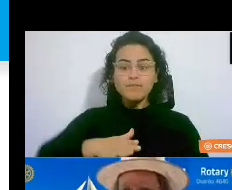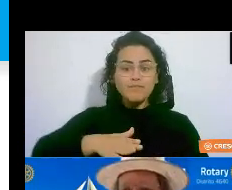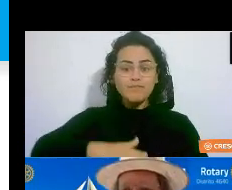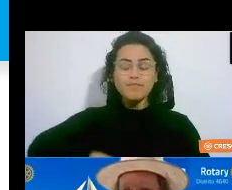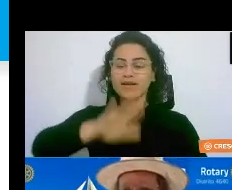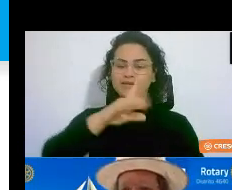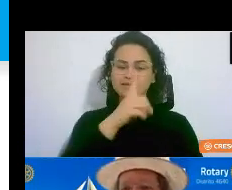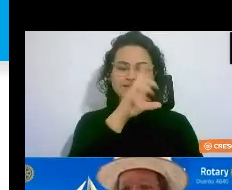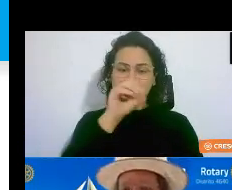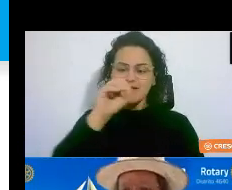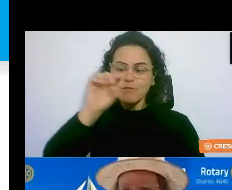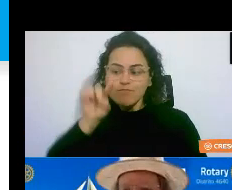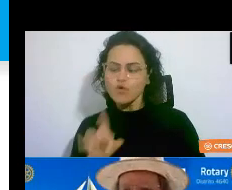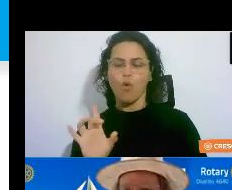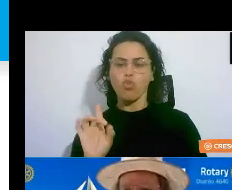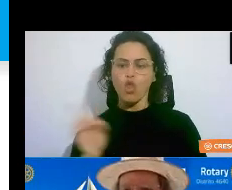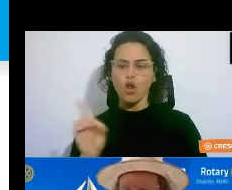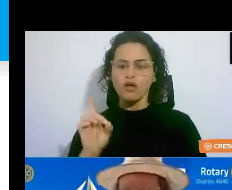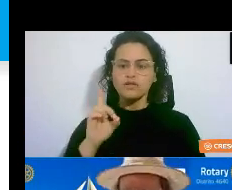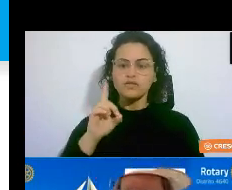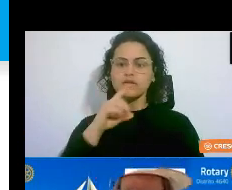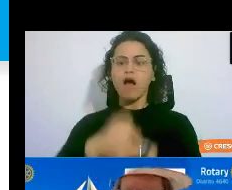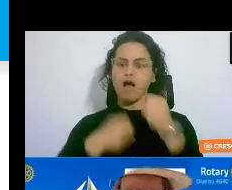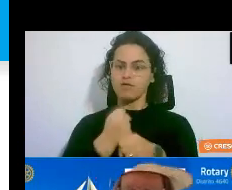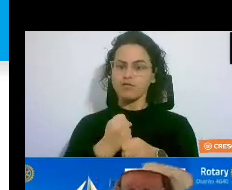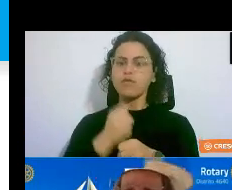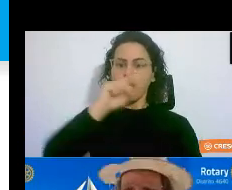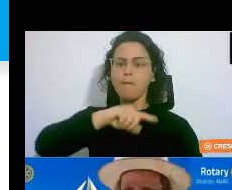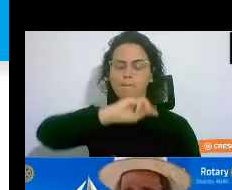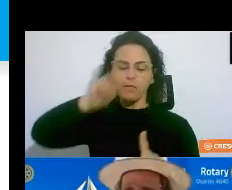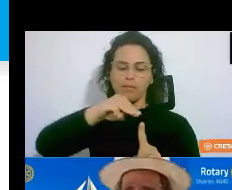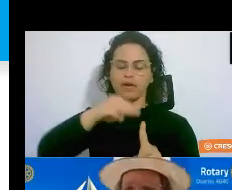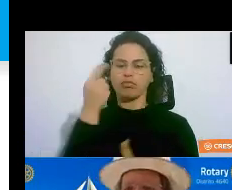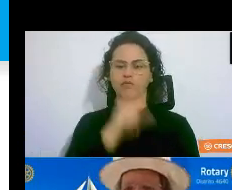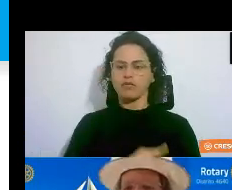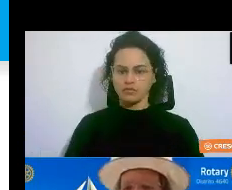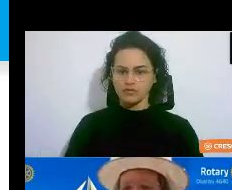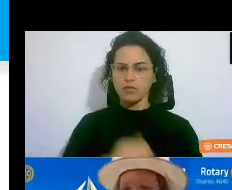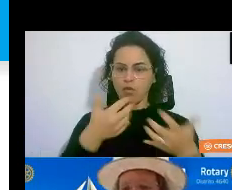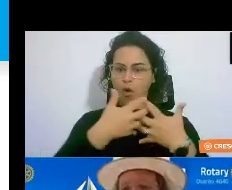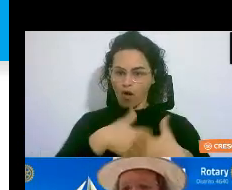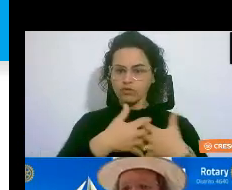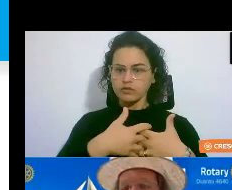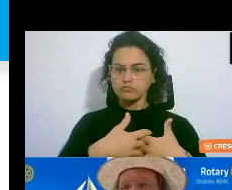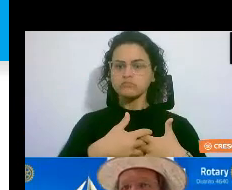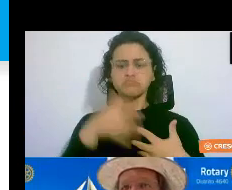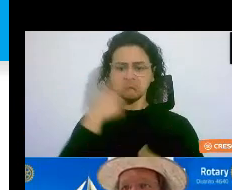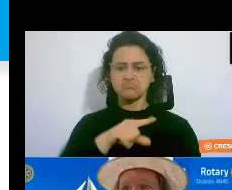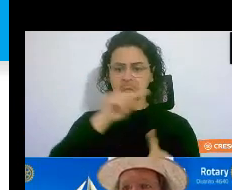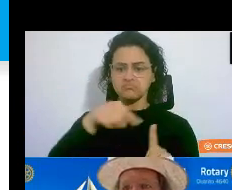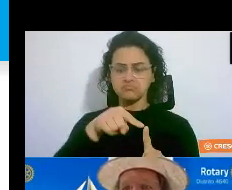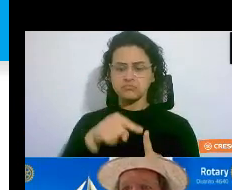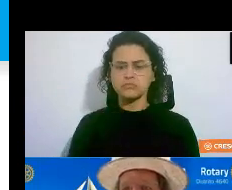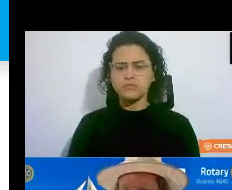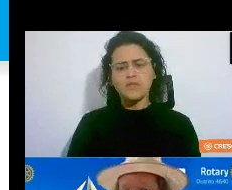$100,000 anuais para as metas de governadoria e para metas do Rotary como um todo. Eu acredito, pessoalmente, que não é